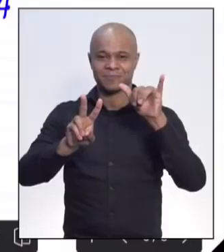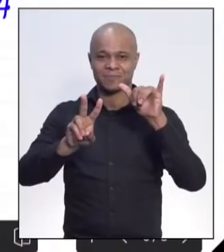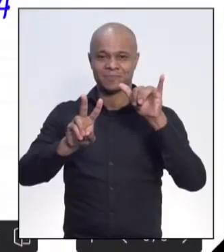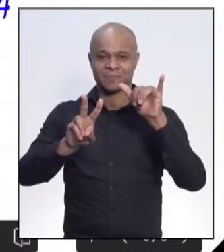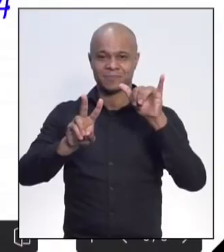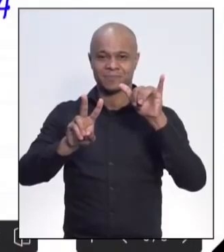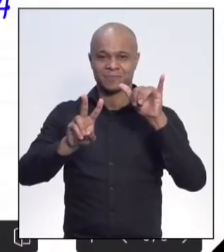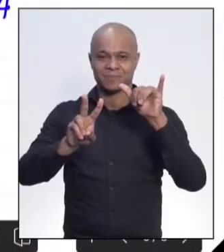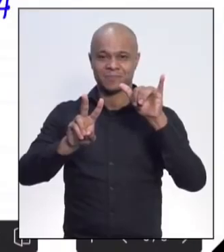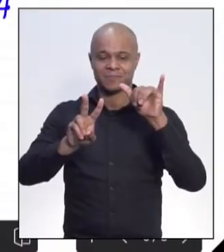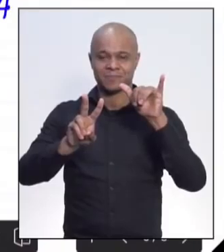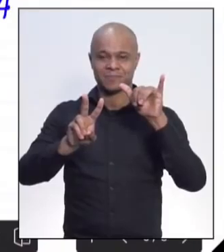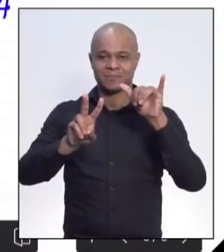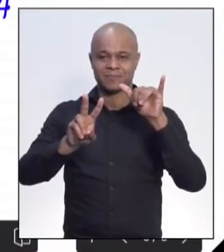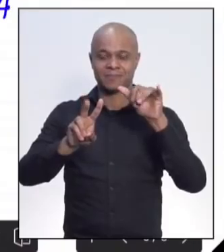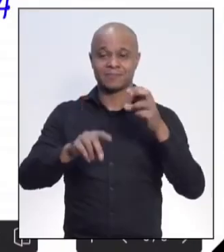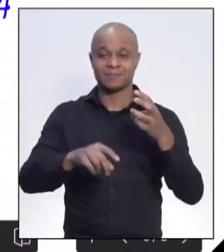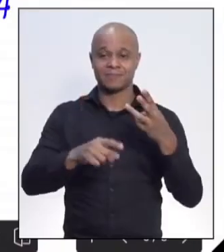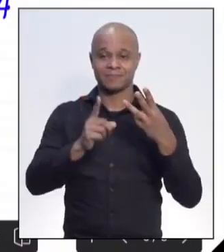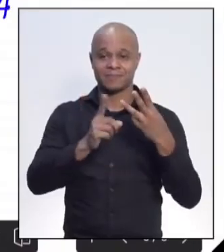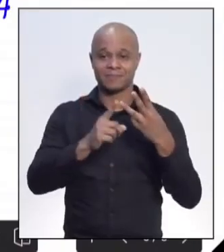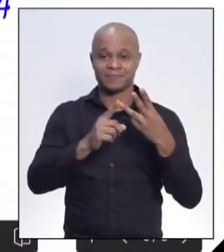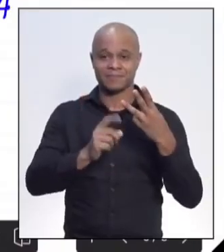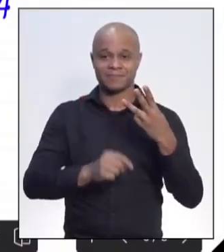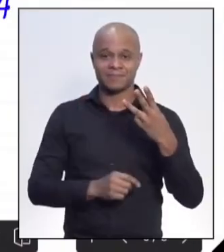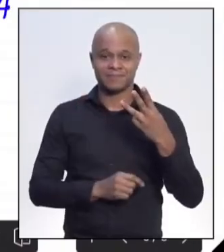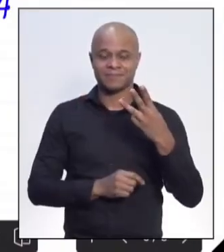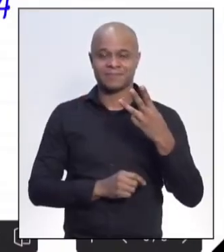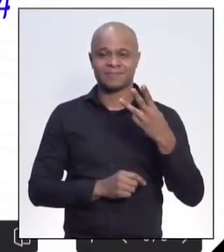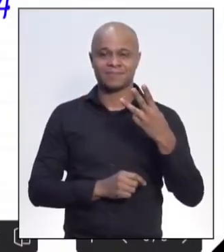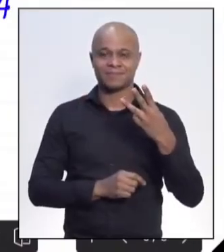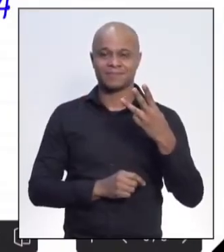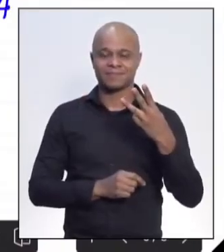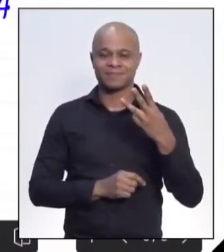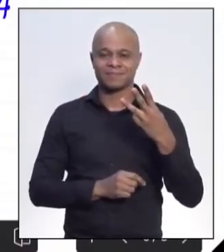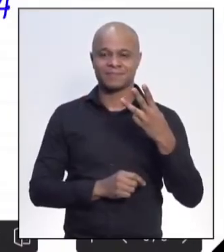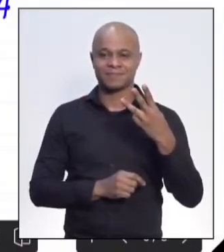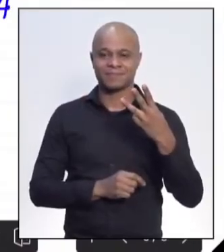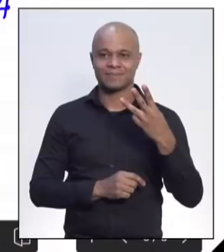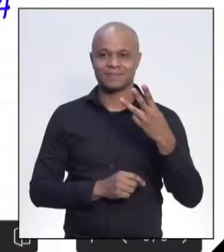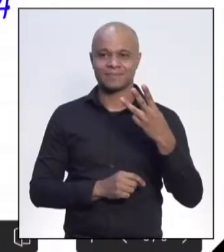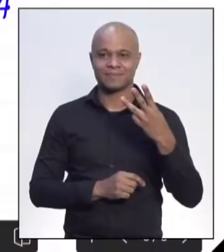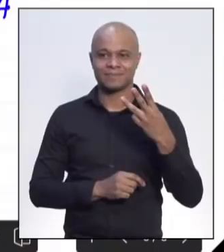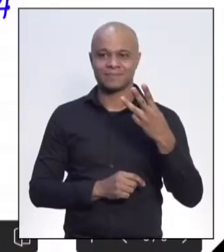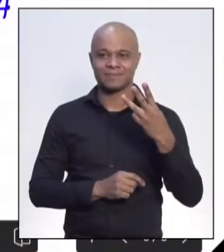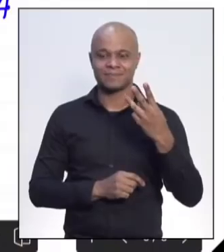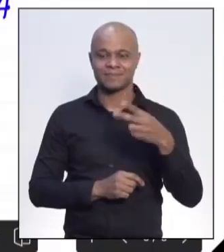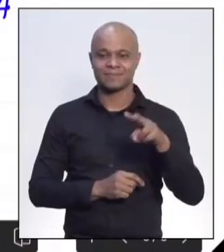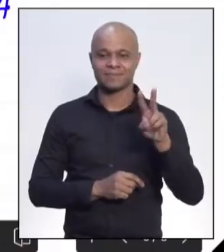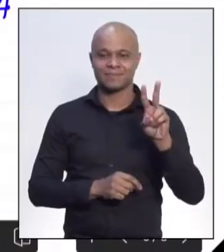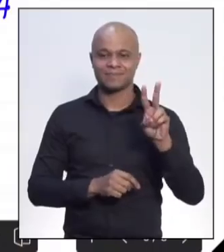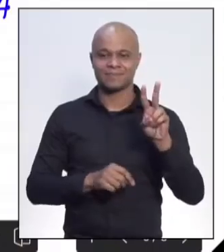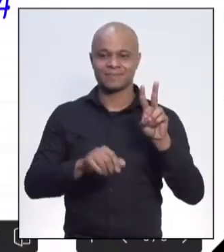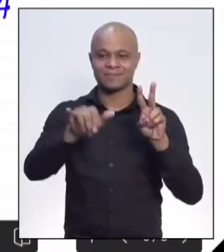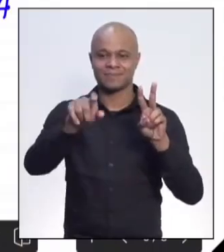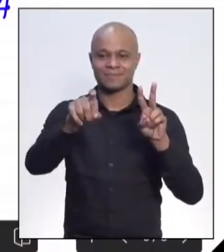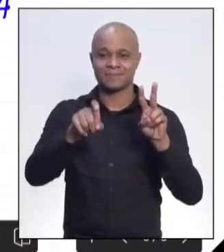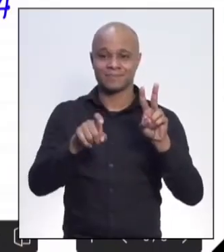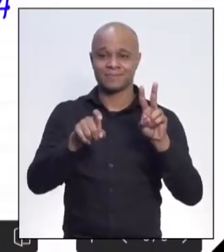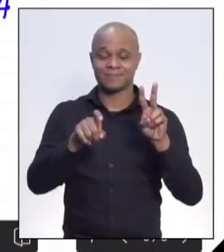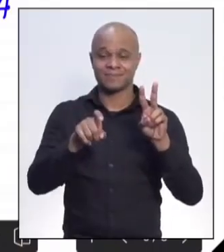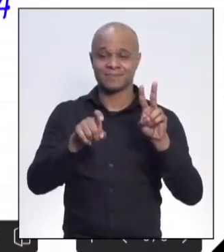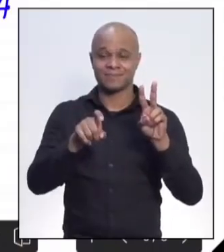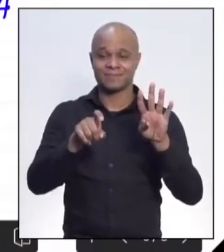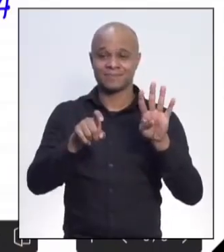y. Terceiro, 2 do x, que começa aqui, até o